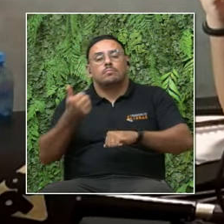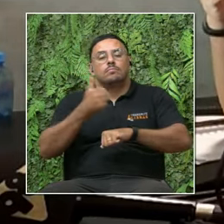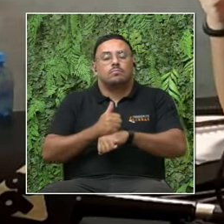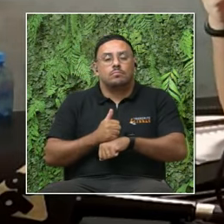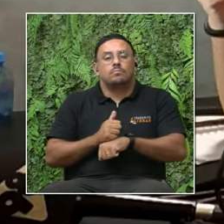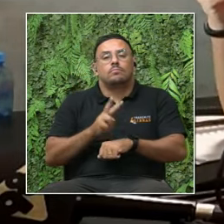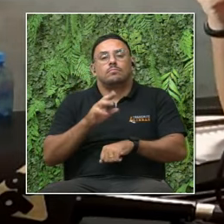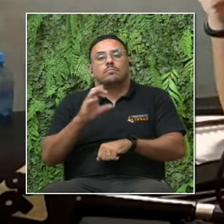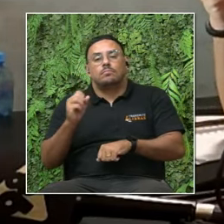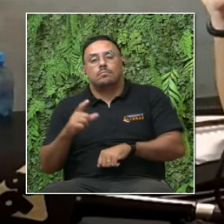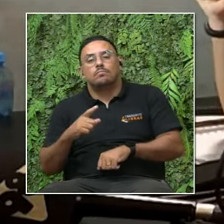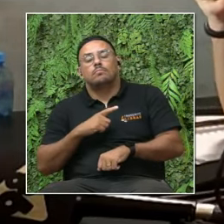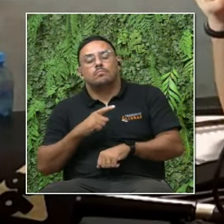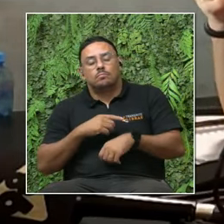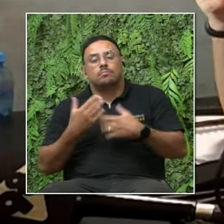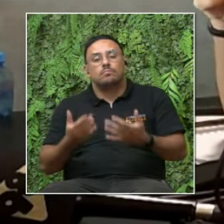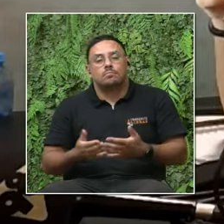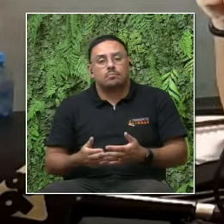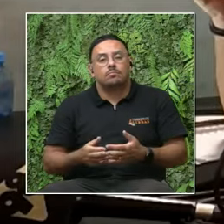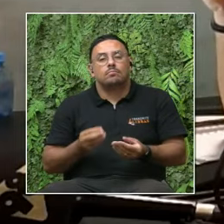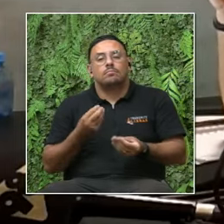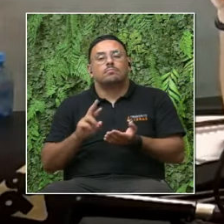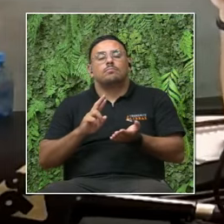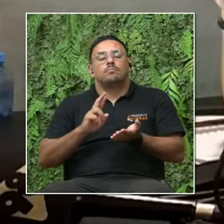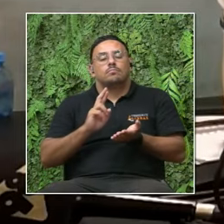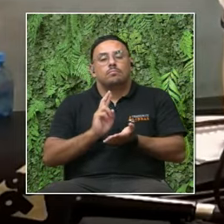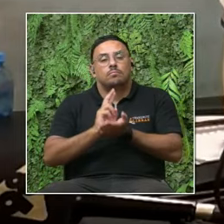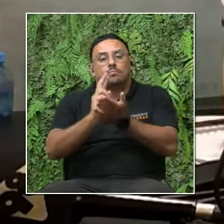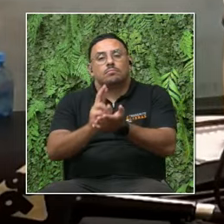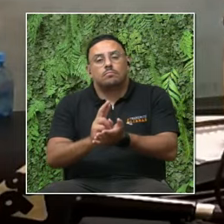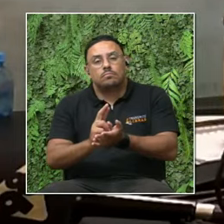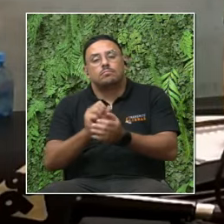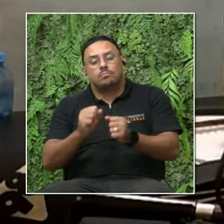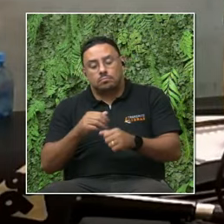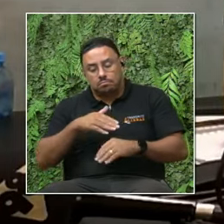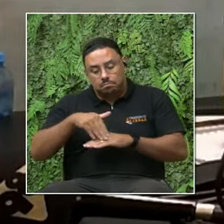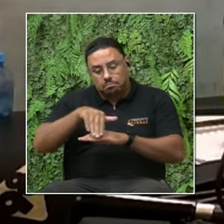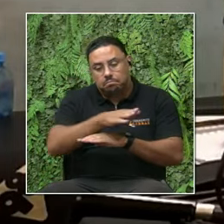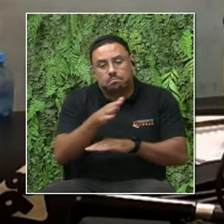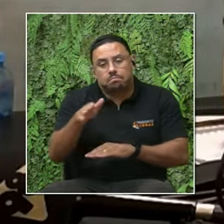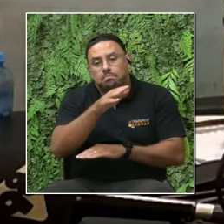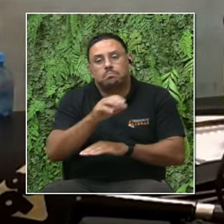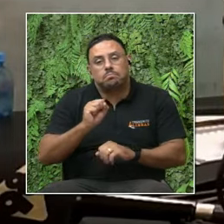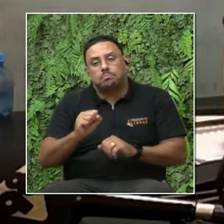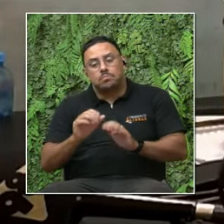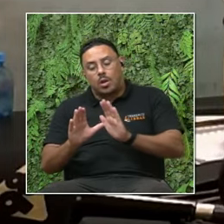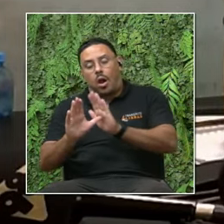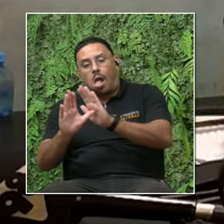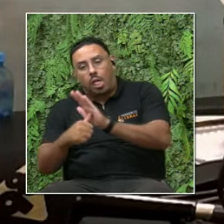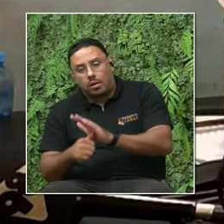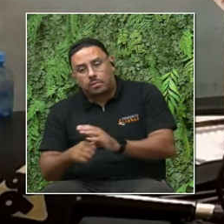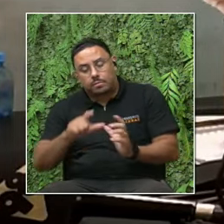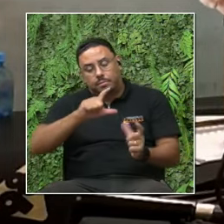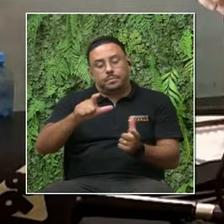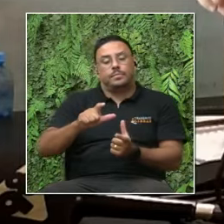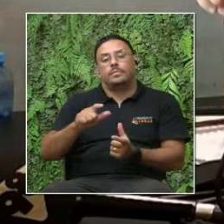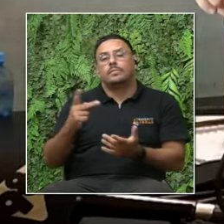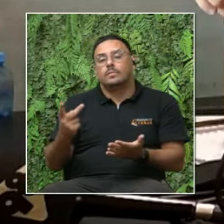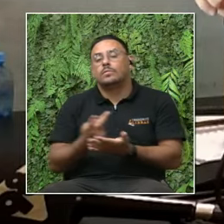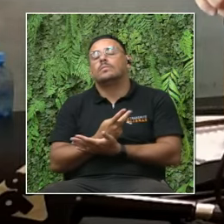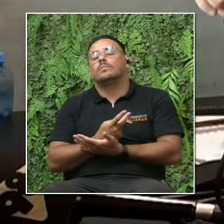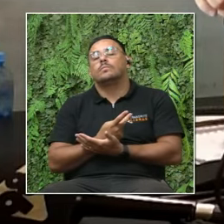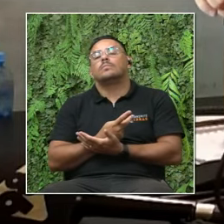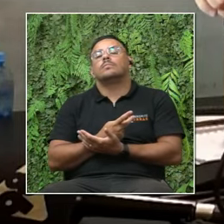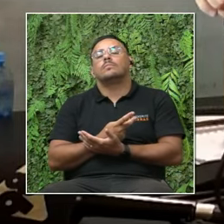dos volantes cansados que tem ainda um recurso para sair pro jogo de repente você numa dessa aí rouba a bola porque o que aconteceu no jogo